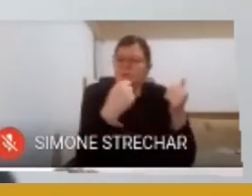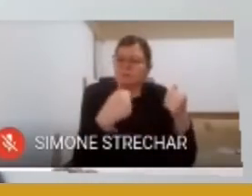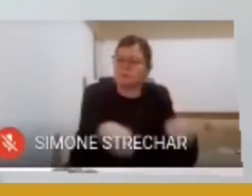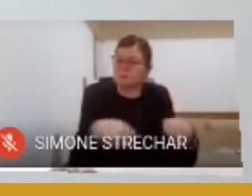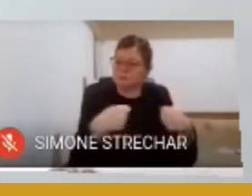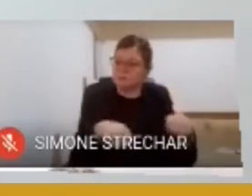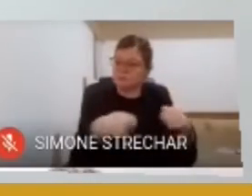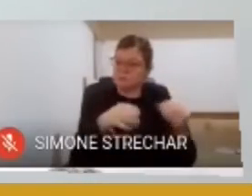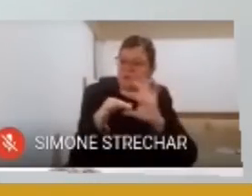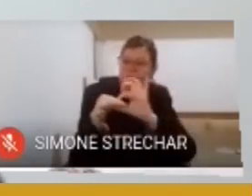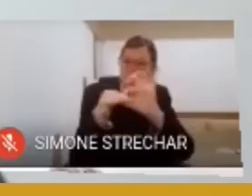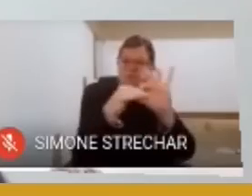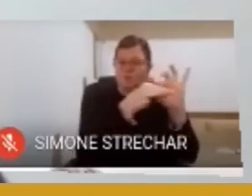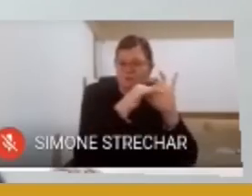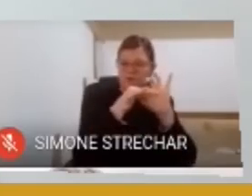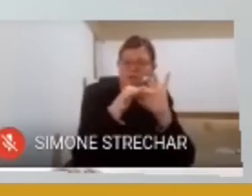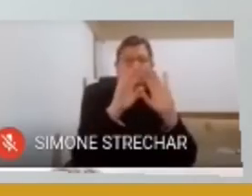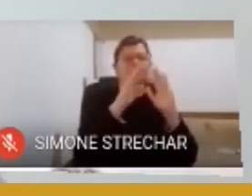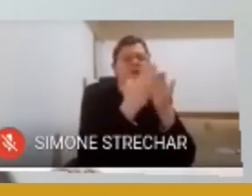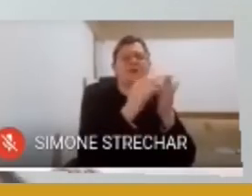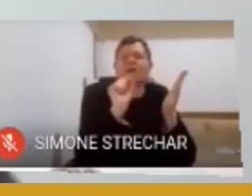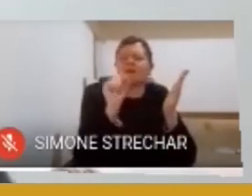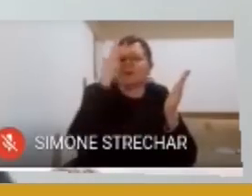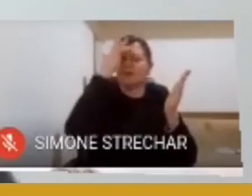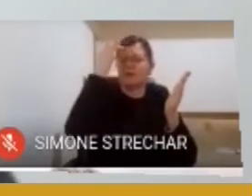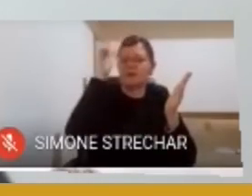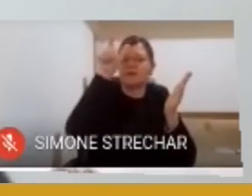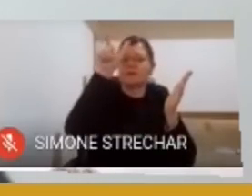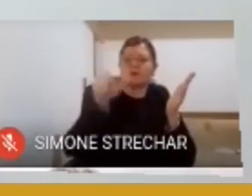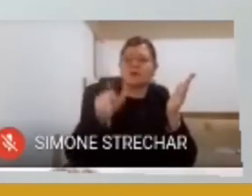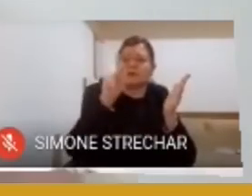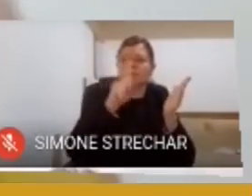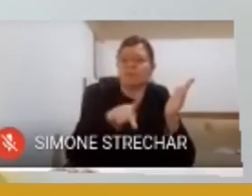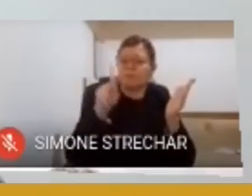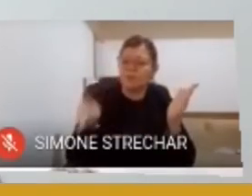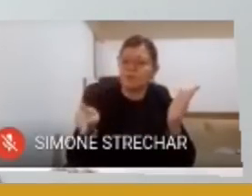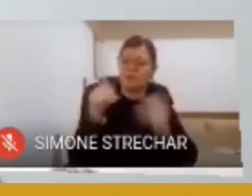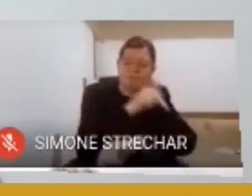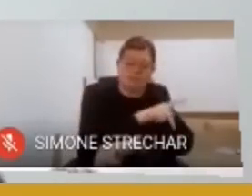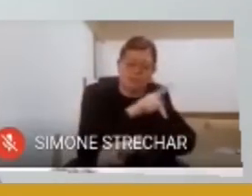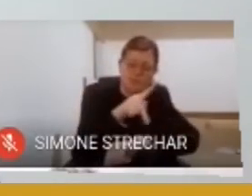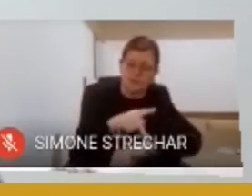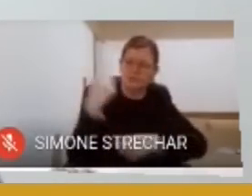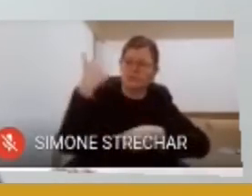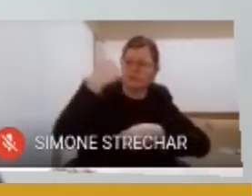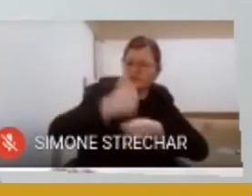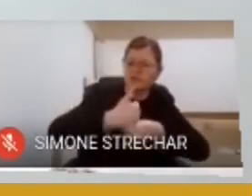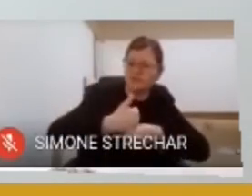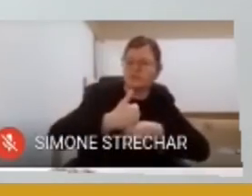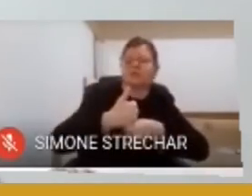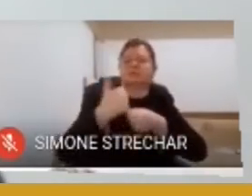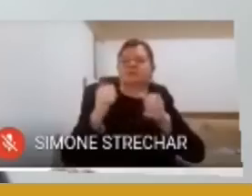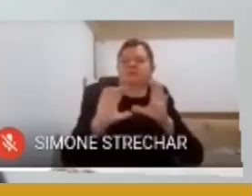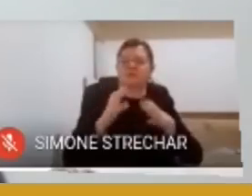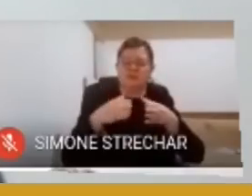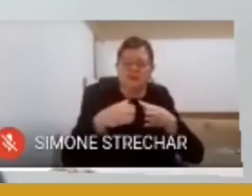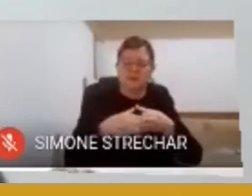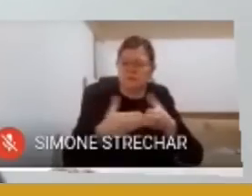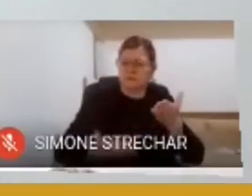tem para onde correr, né? A isso nós chamamos de uma rede de proteção. Então, são duas coisas associadas. As